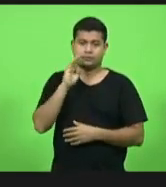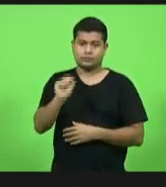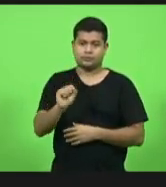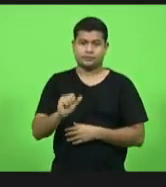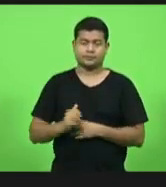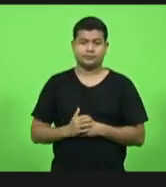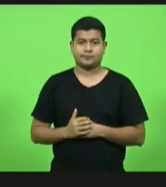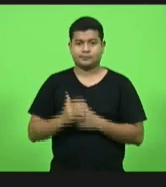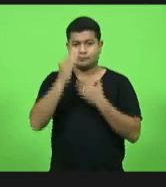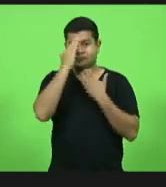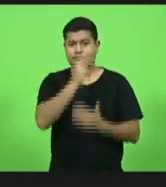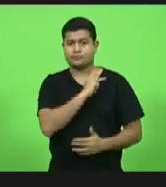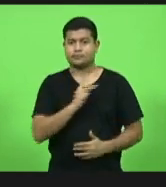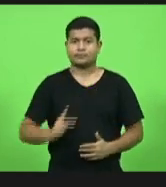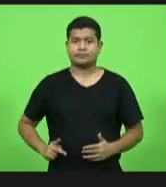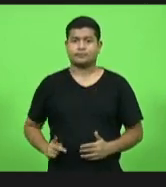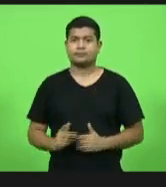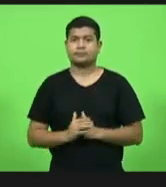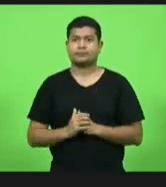presidente.